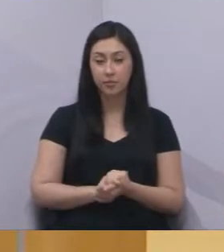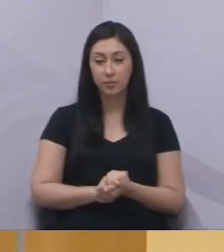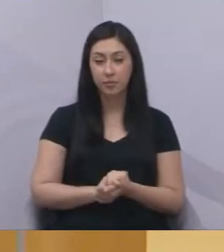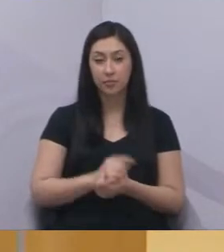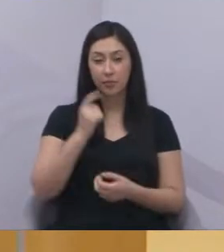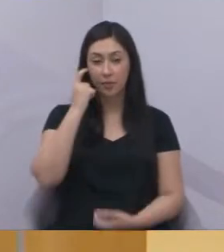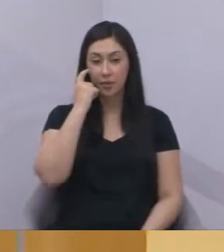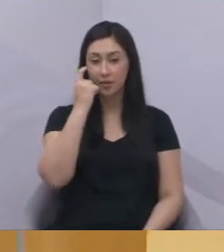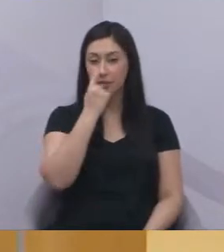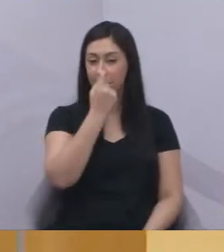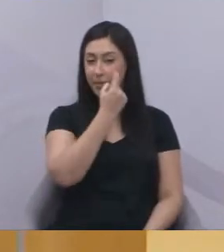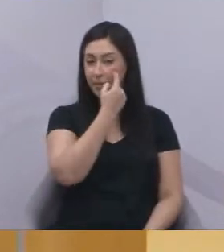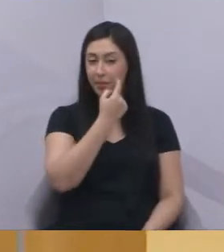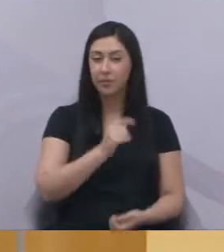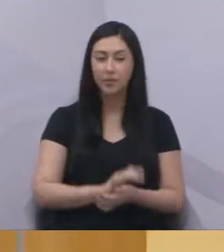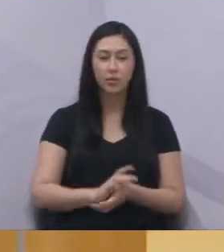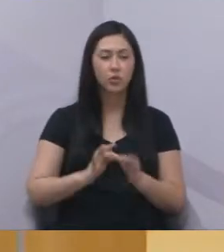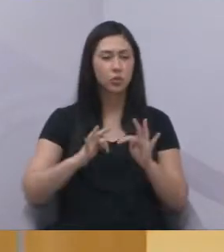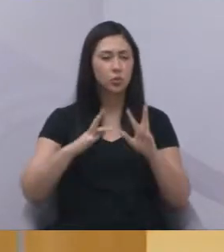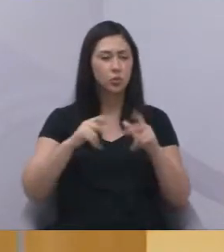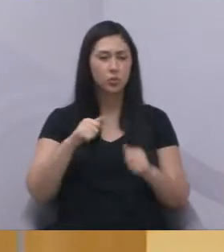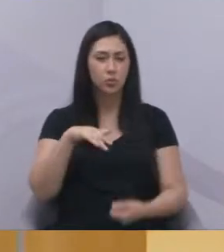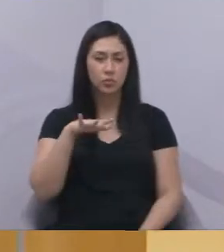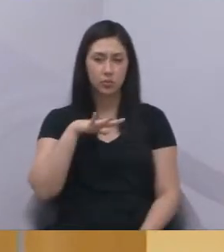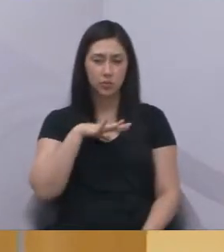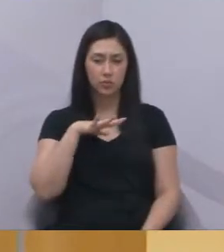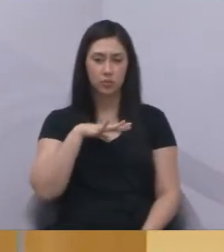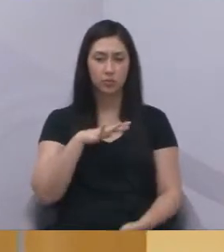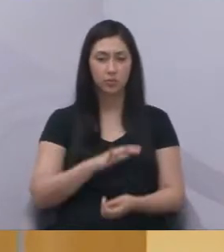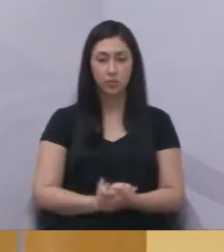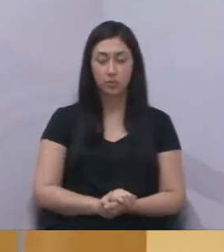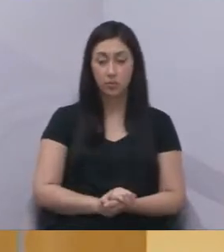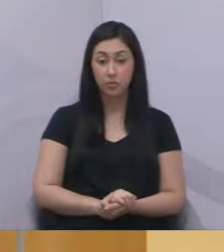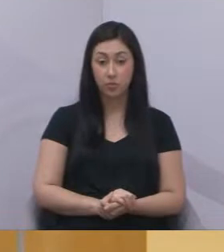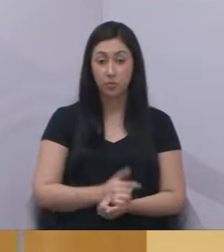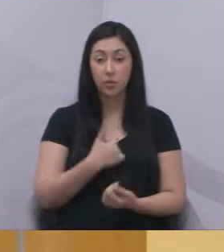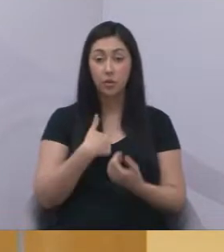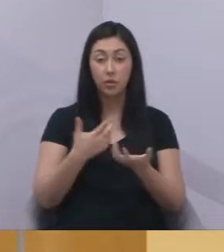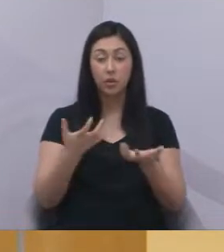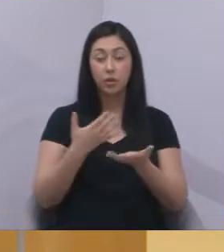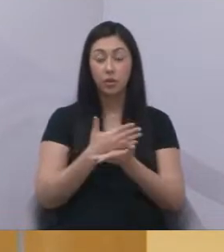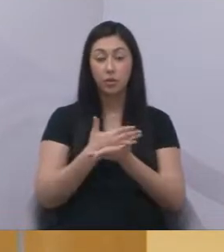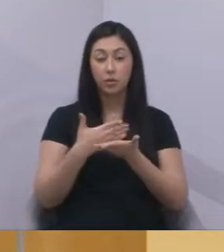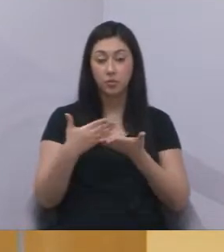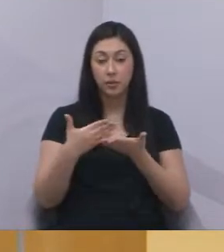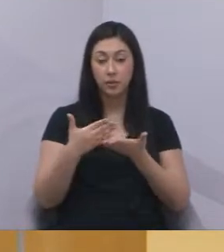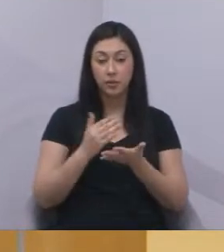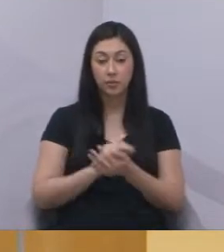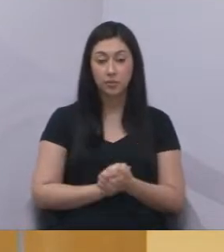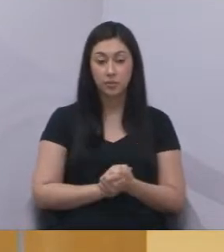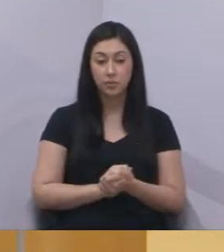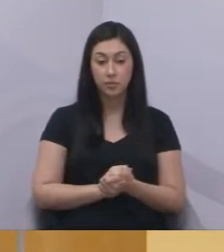Parque Meia Lua, toda a nossa cidade. Eu já gostaria de começar por aqui.